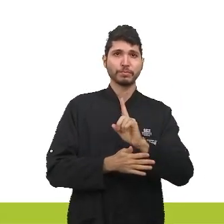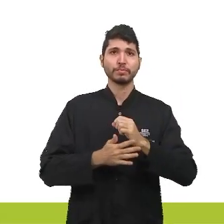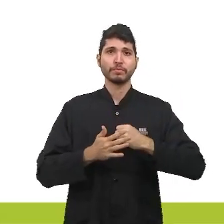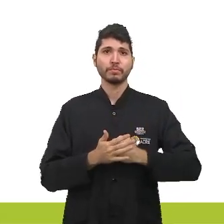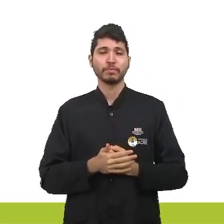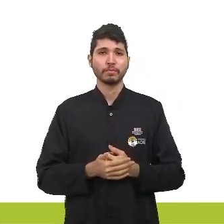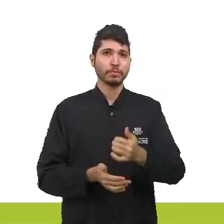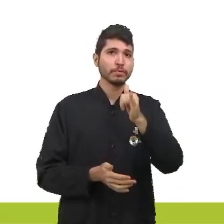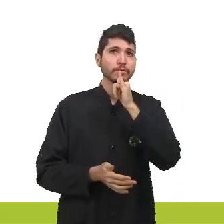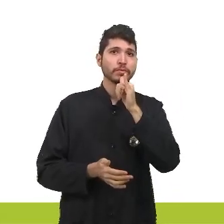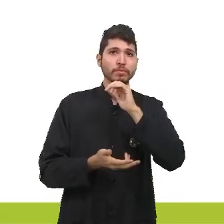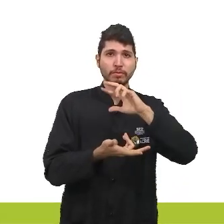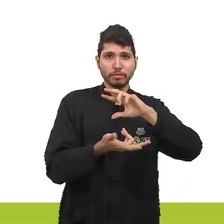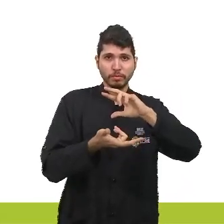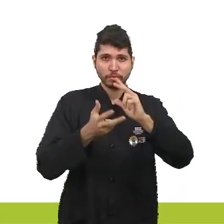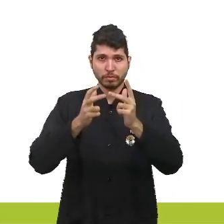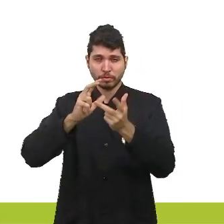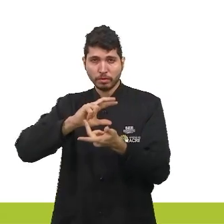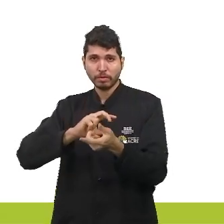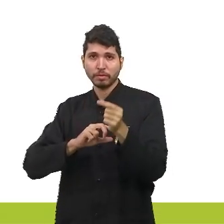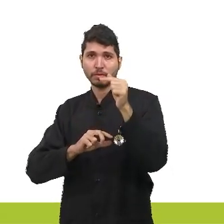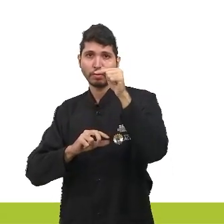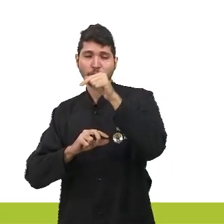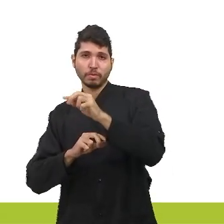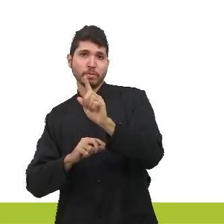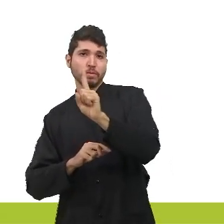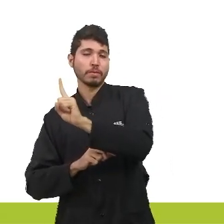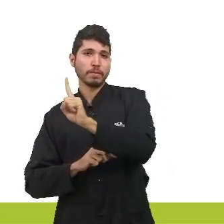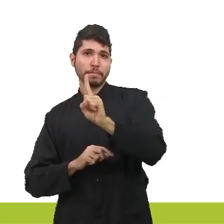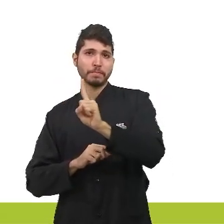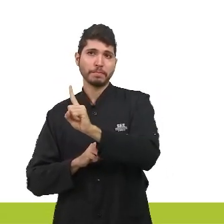Um exemplo de poliedro não convexo é dado na figura abaixo.